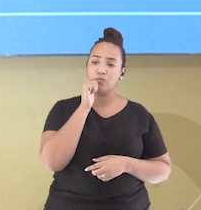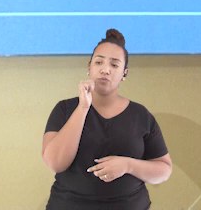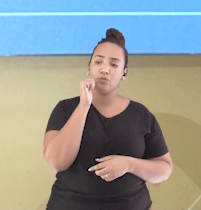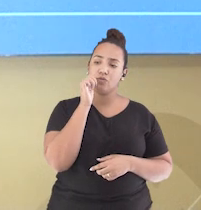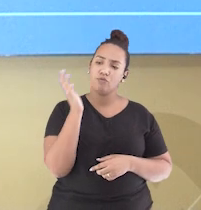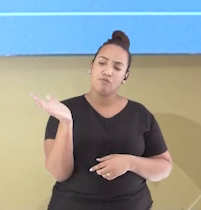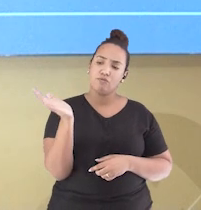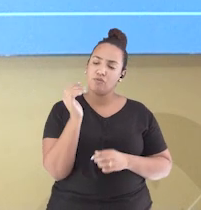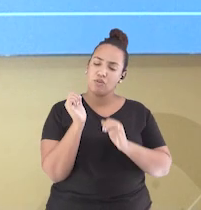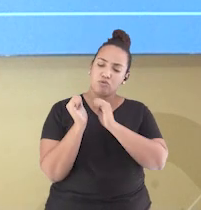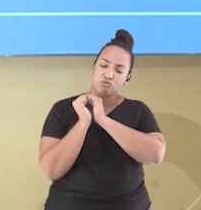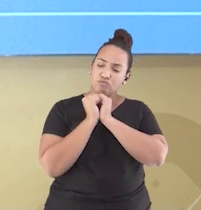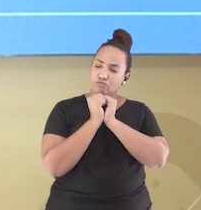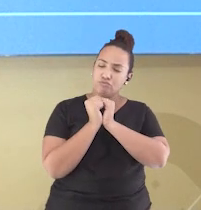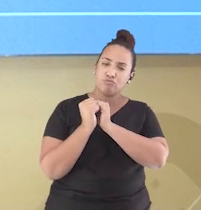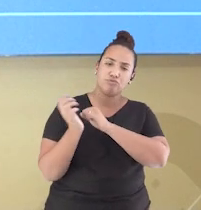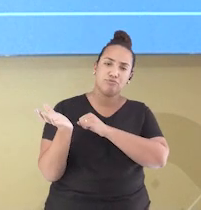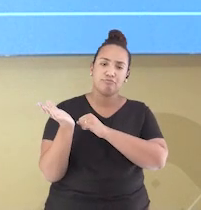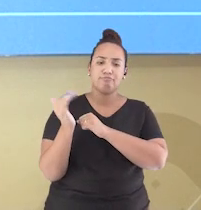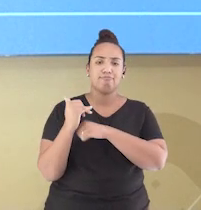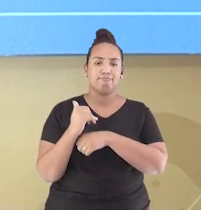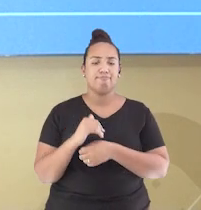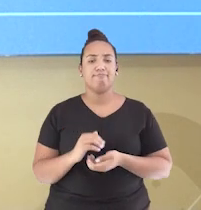baby, don't want to go.